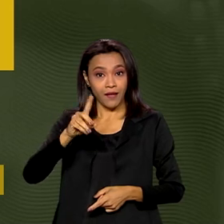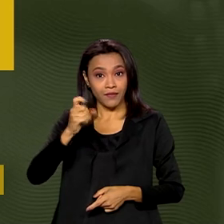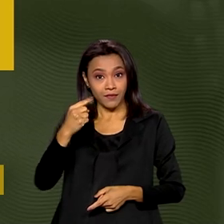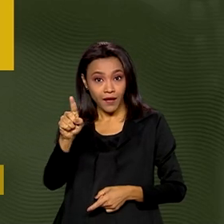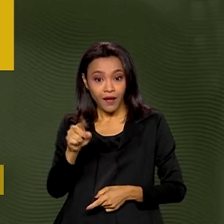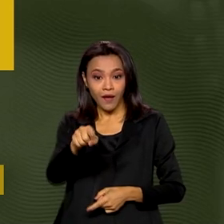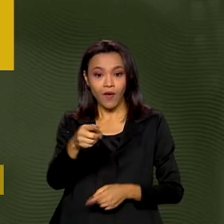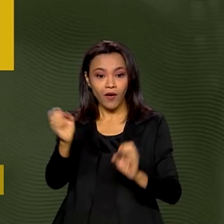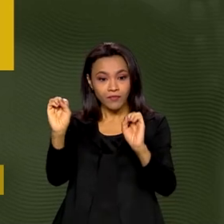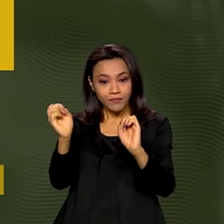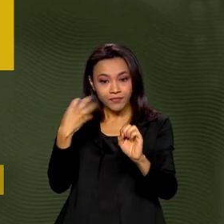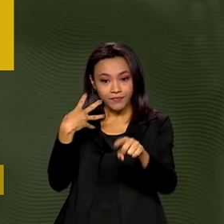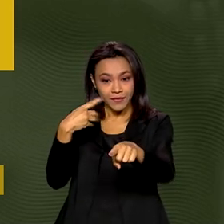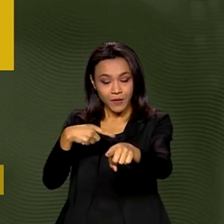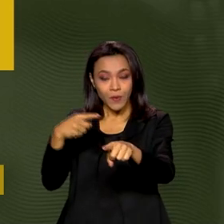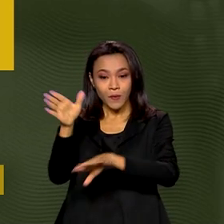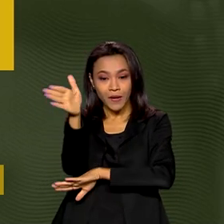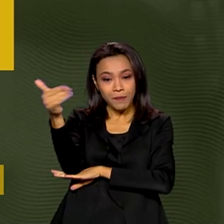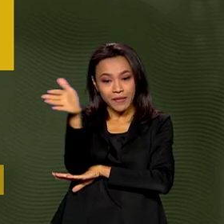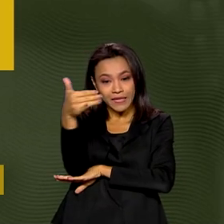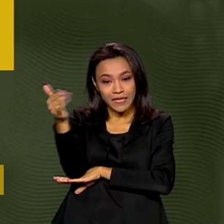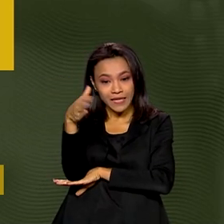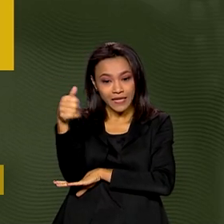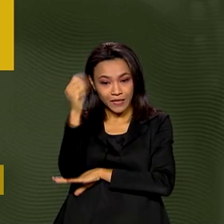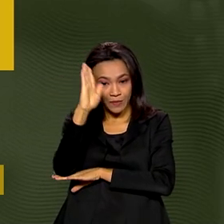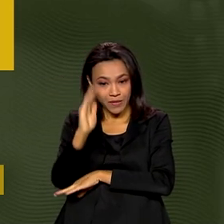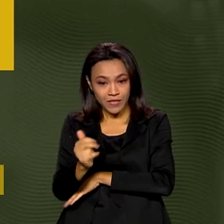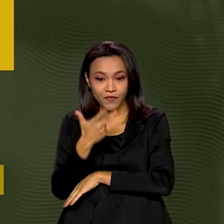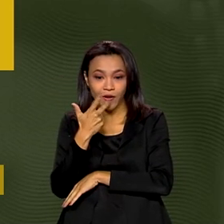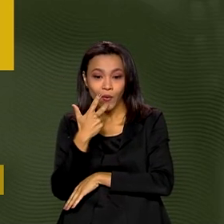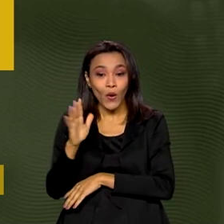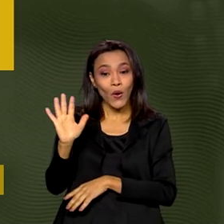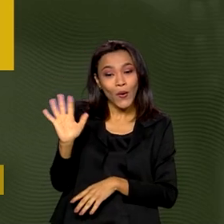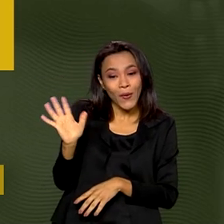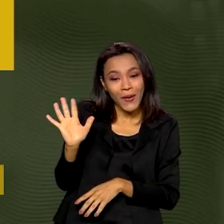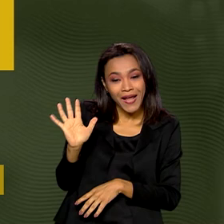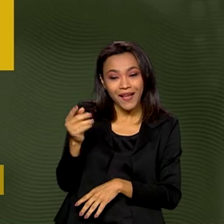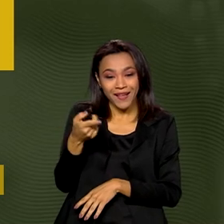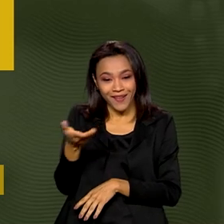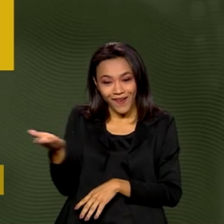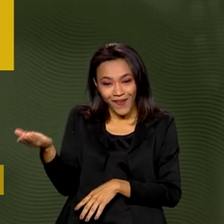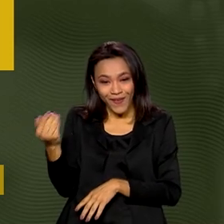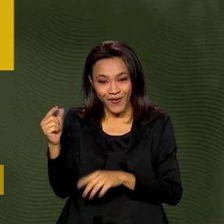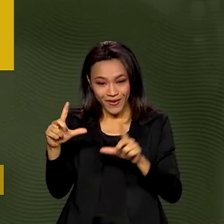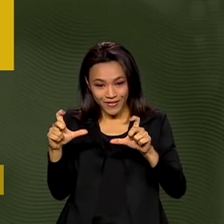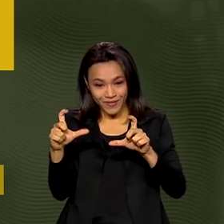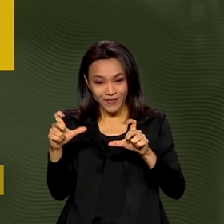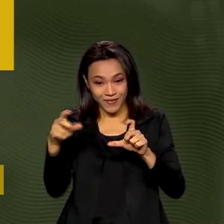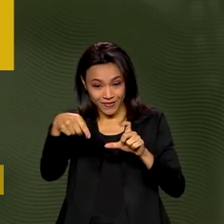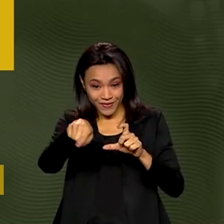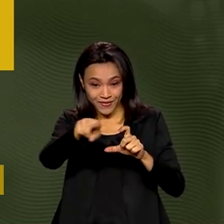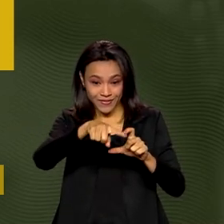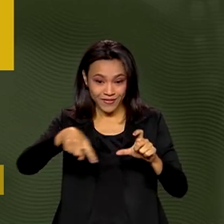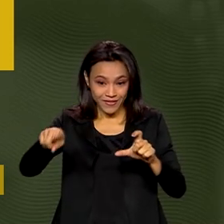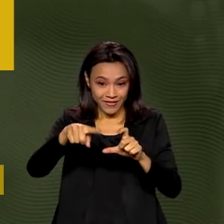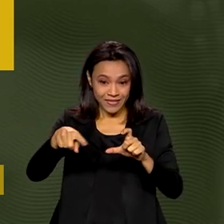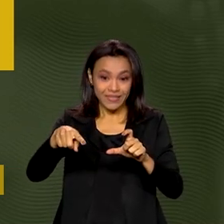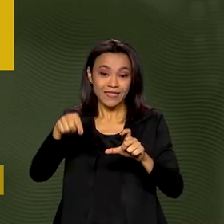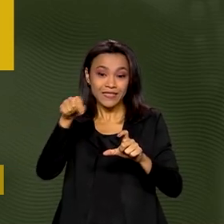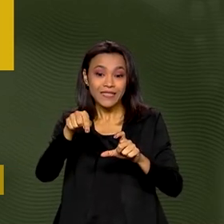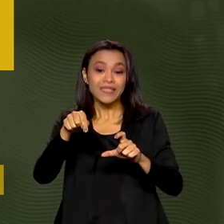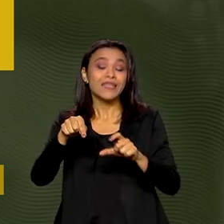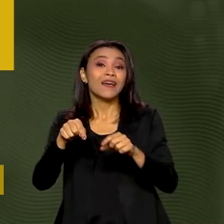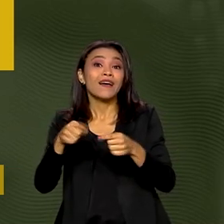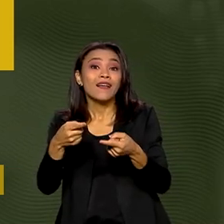gente, pra gente com a bandeira do Brasil ali atrás e disse: olá. Aí vai uma foto dos brasileiros aqui na região de Vancouver, a província de